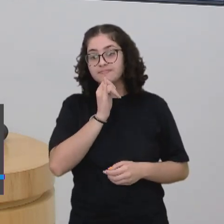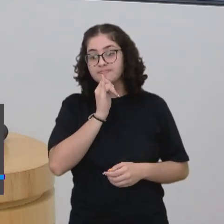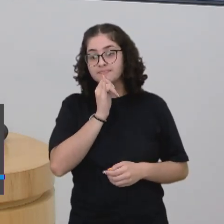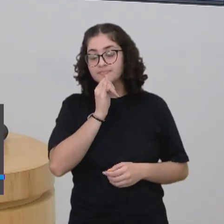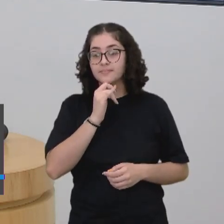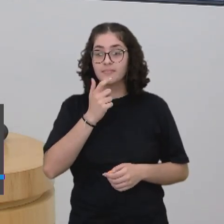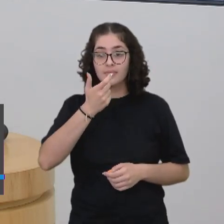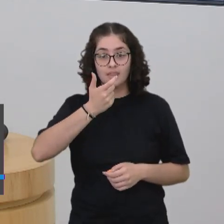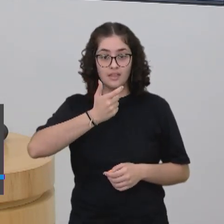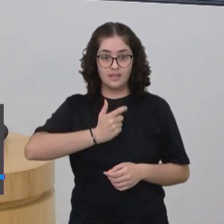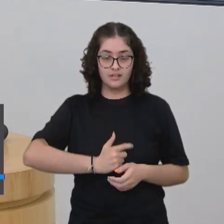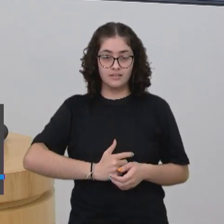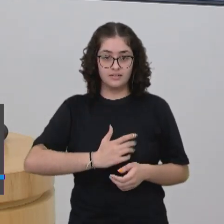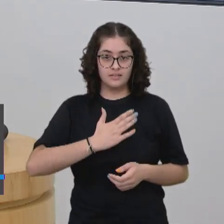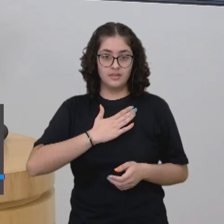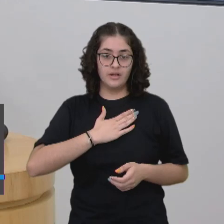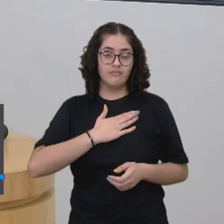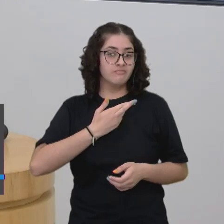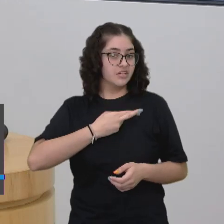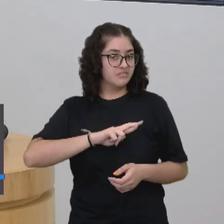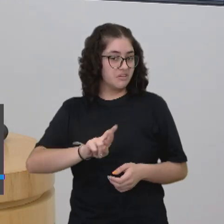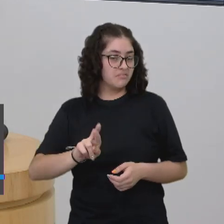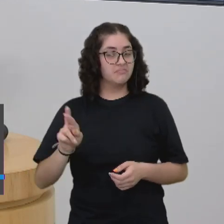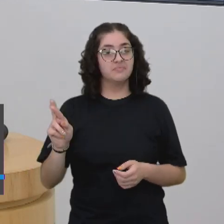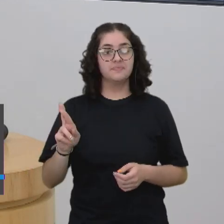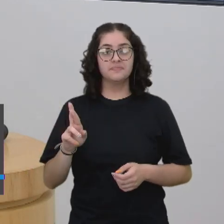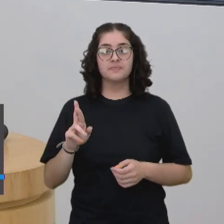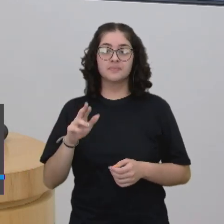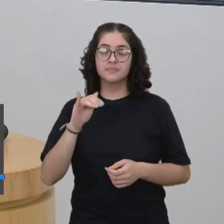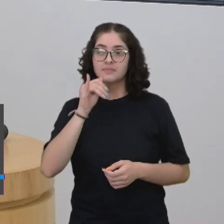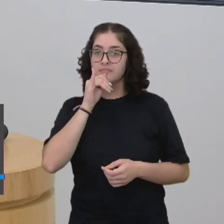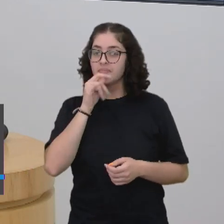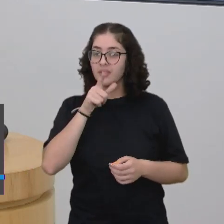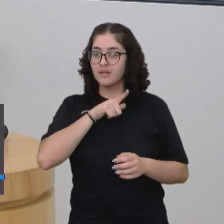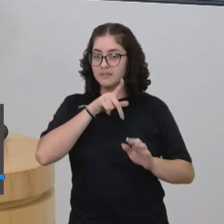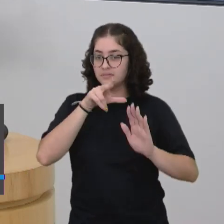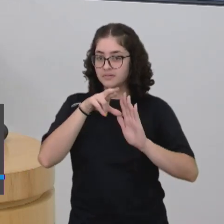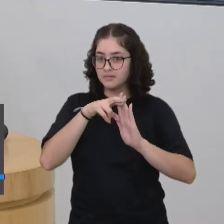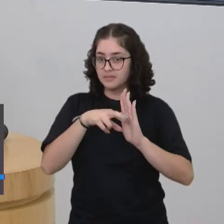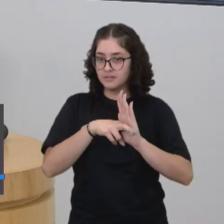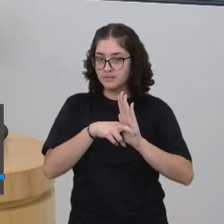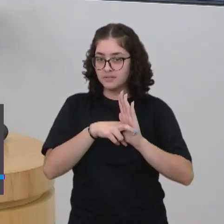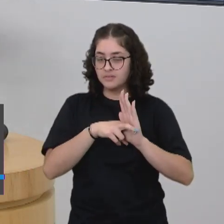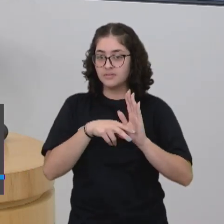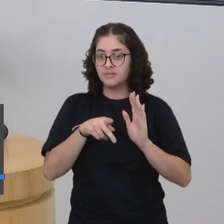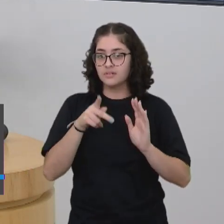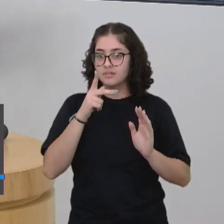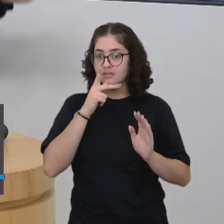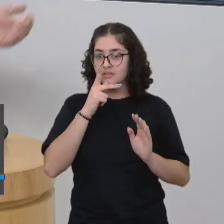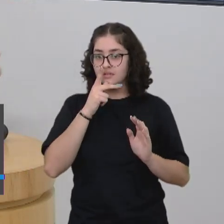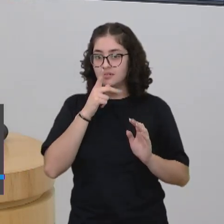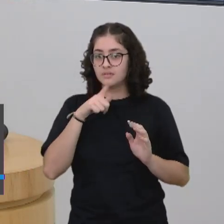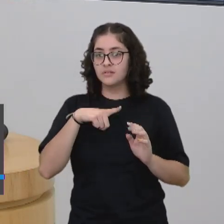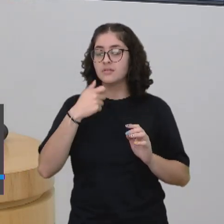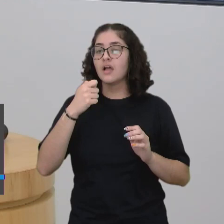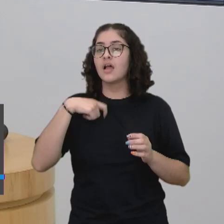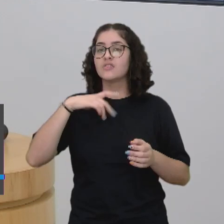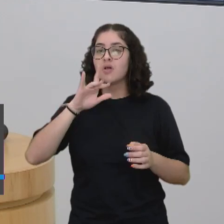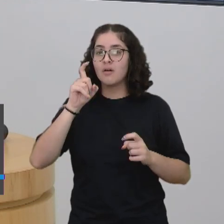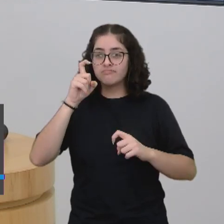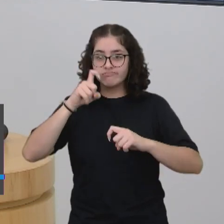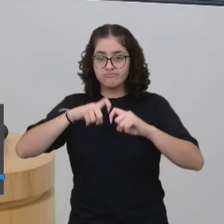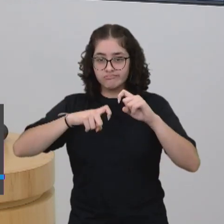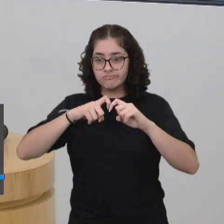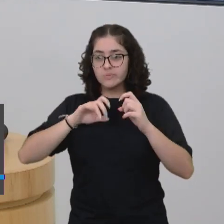exemplo, eu sou de uma determinada religião que estabelece que o ato sexual só deve ser praticado após o matrimônio. Isso